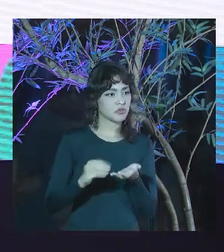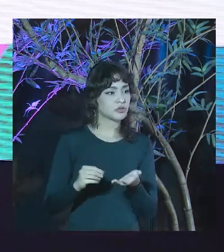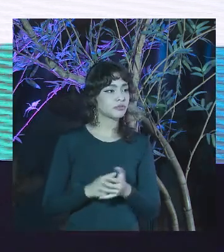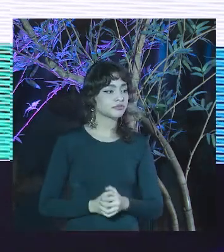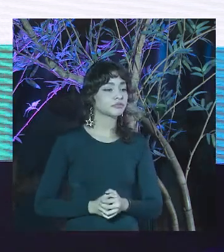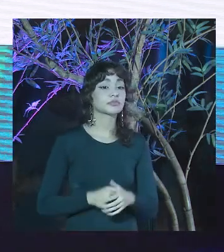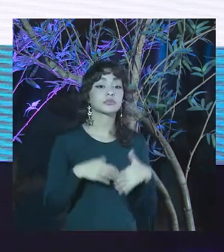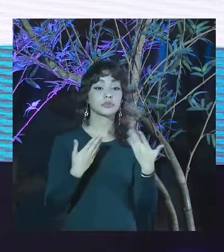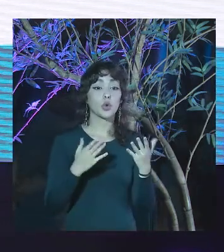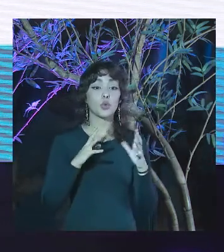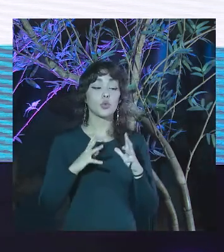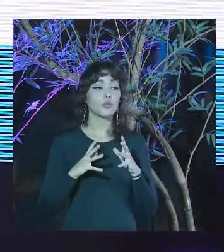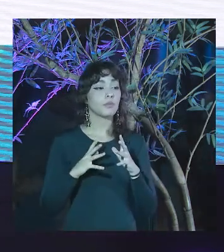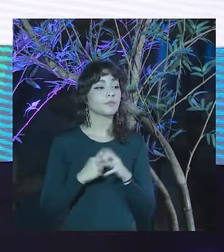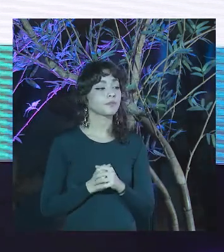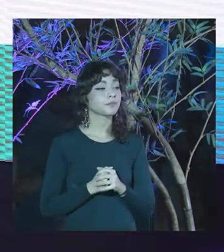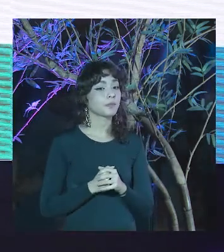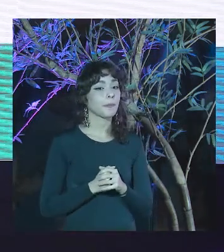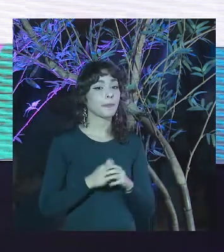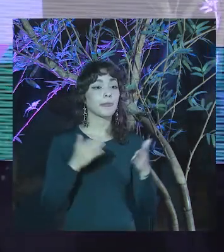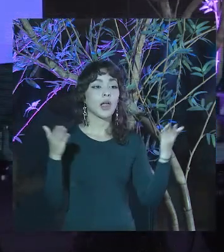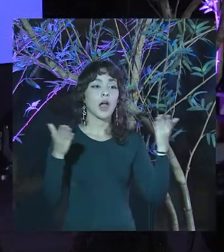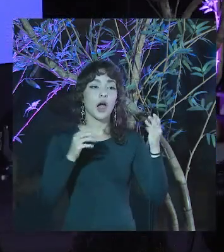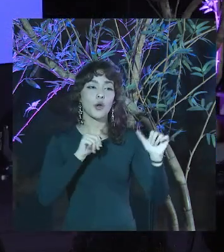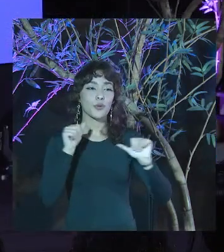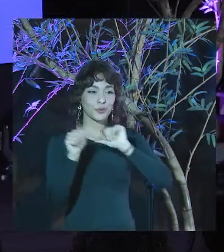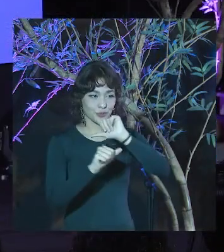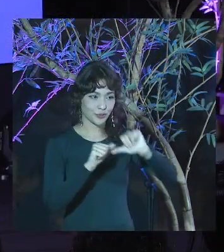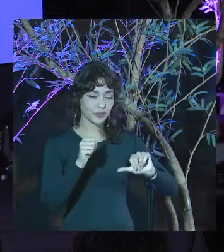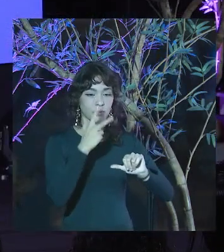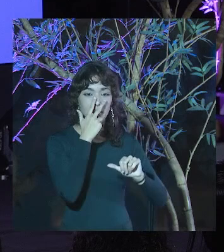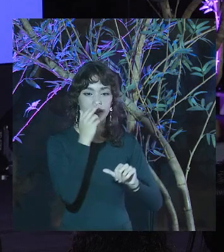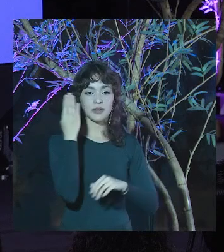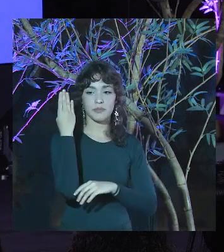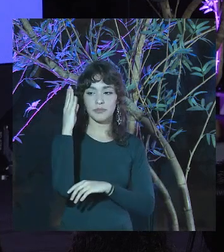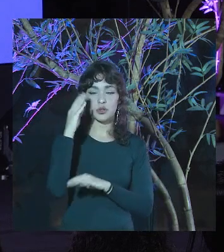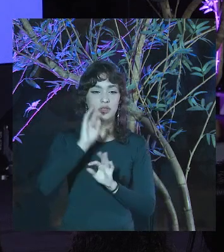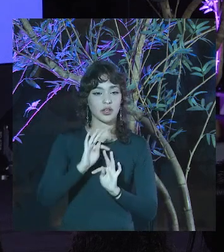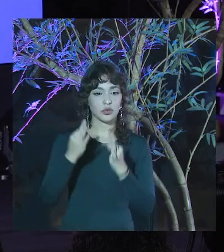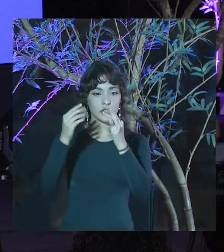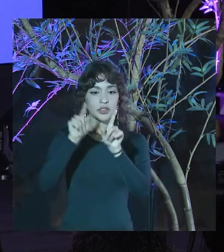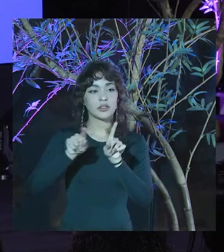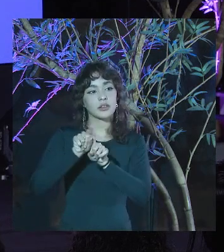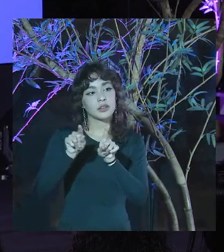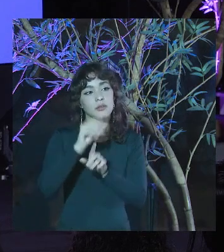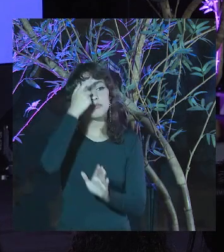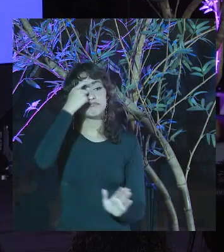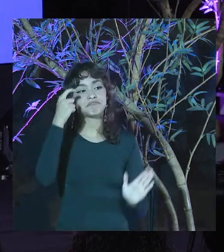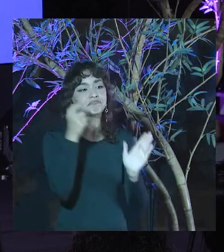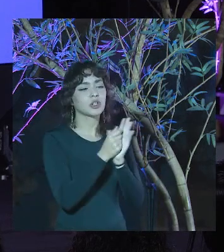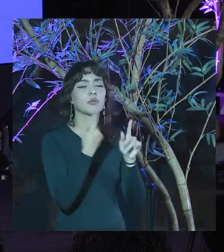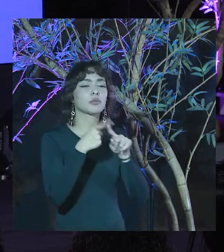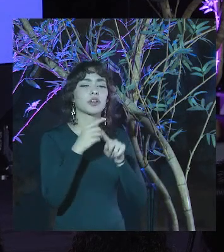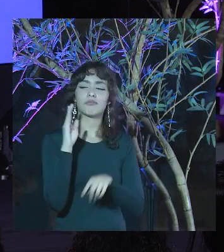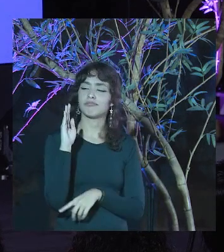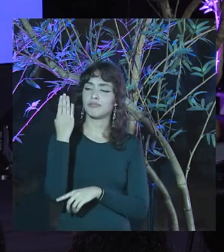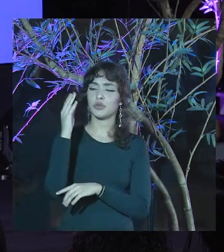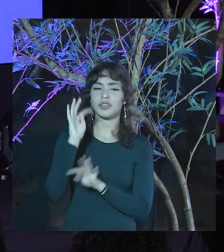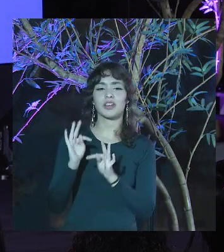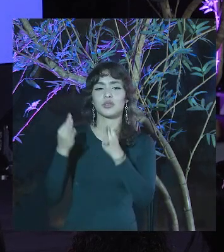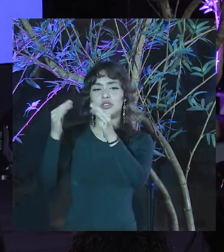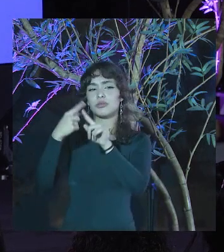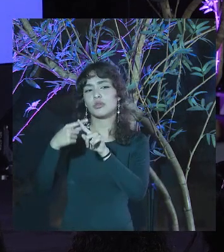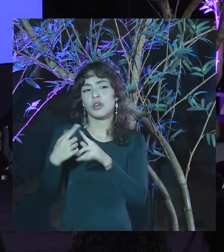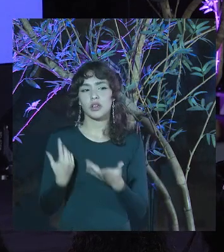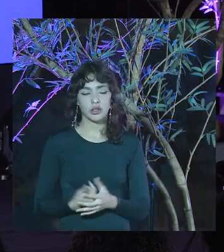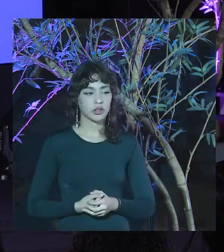chegando num mundo que agora está cheio de biotecnologia e inteligência artificial. Por que eu trouxe a palavra biotecnologia aqui? Eu quero dar